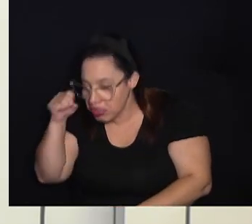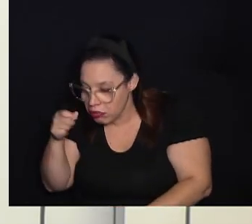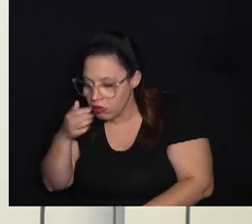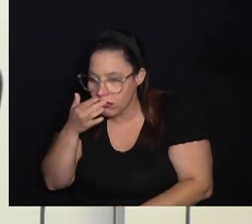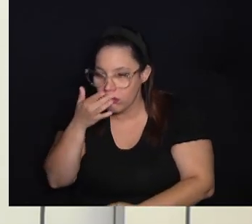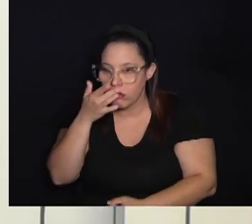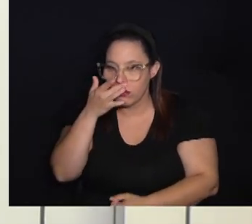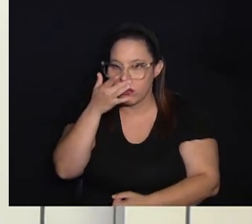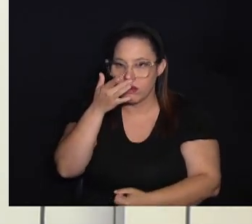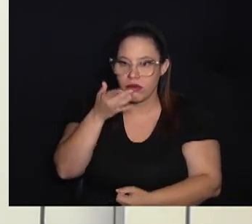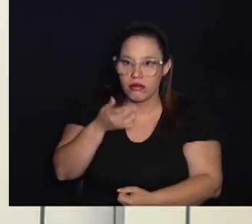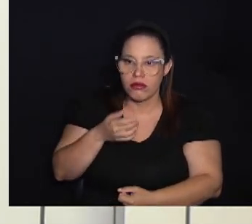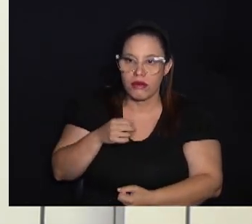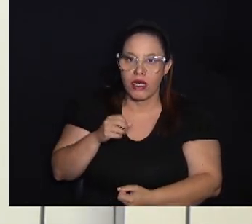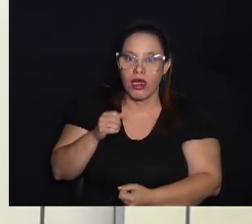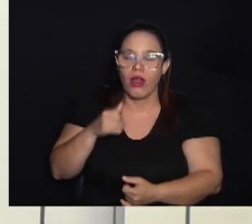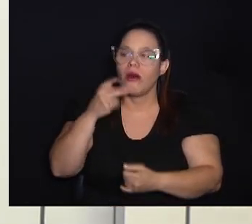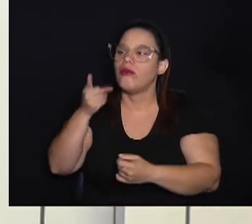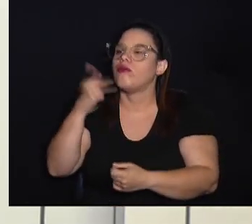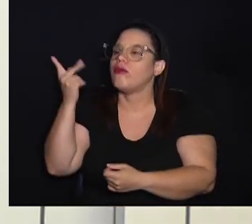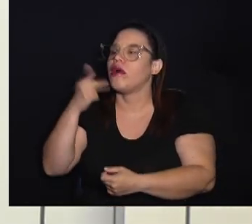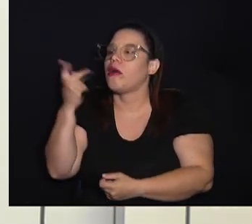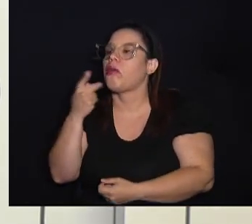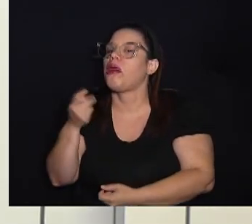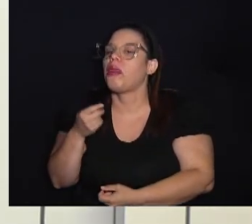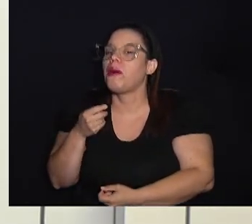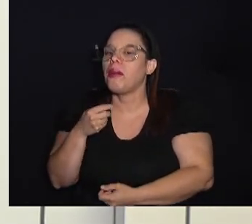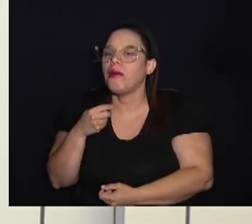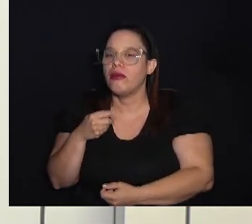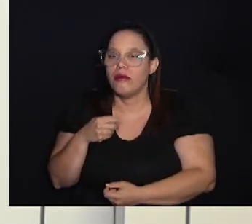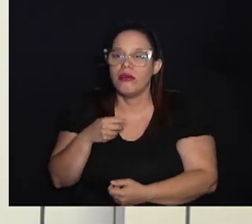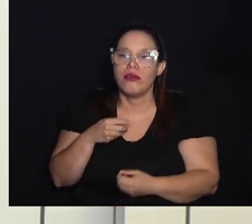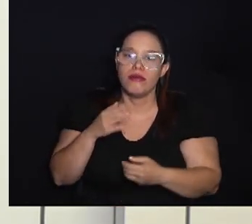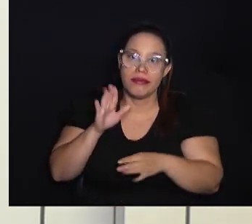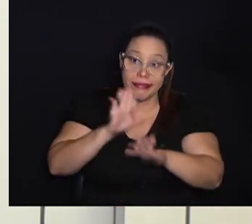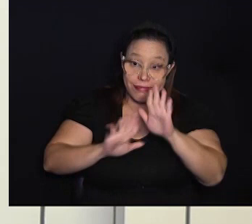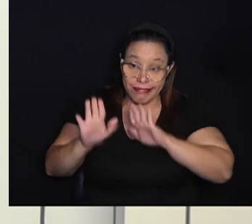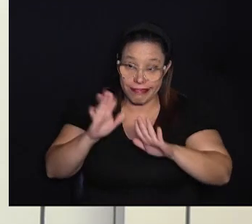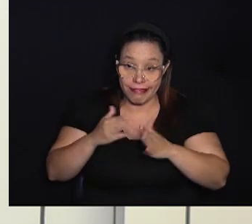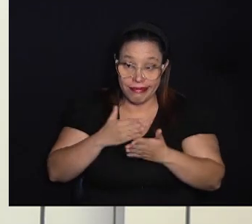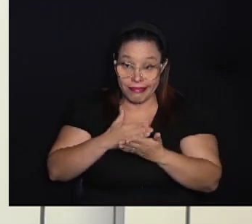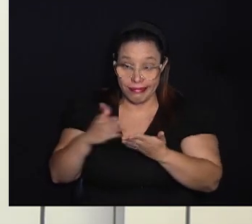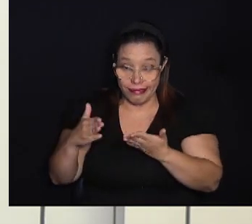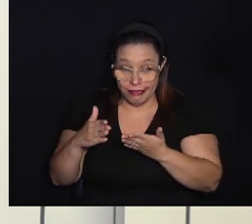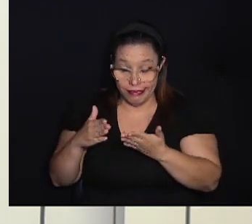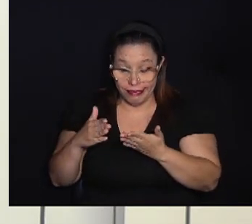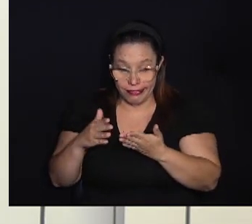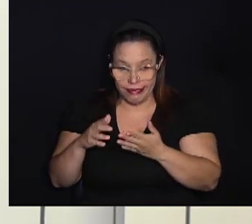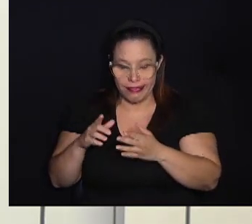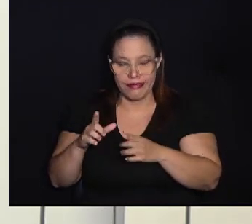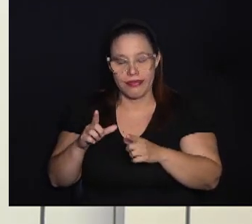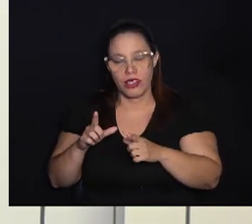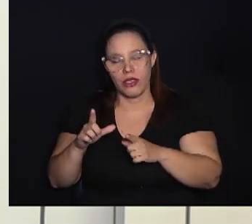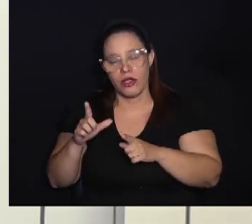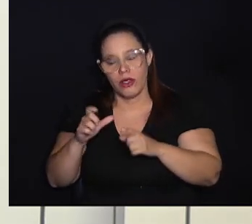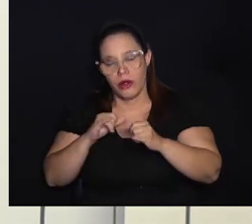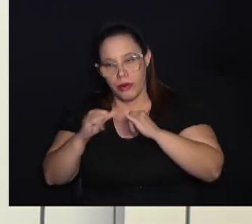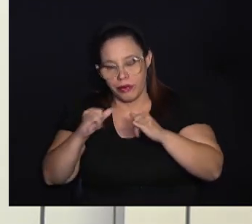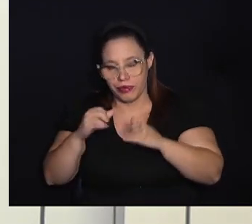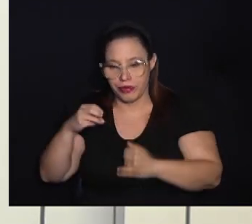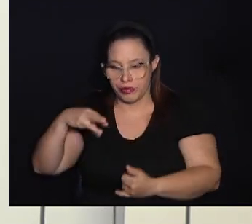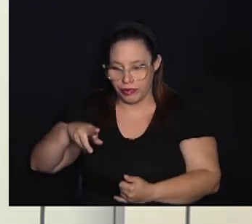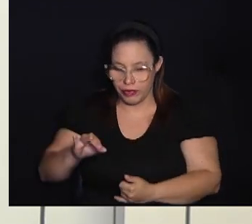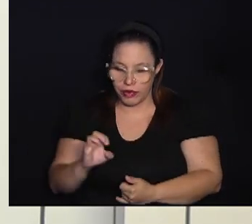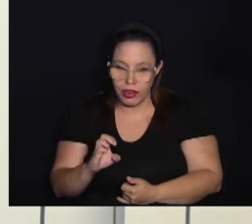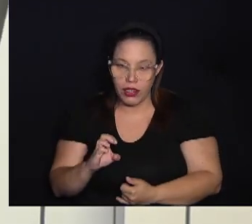até mesmo ao falar. Então vamos nos cuidar. Bom, a gente segue aqui com as notícias da metrópole e falando agora